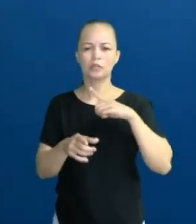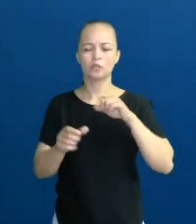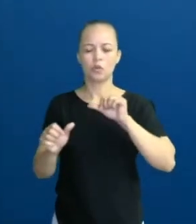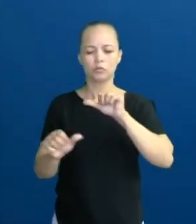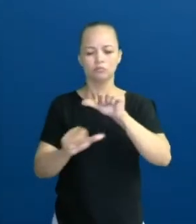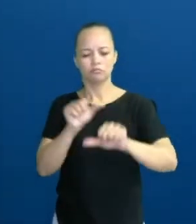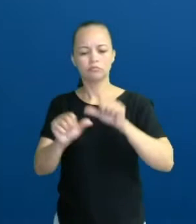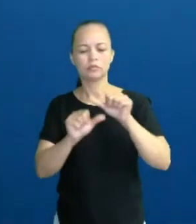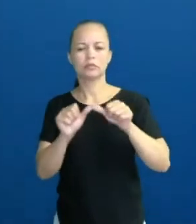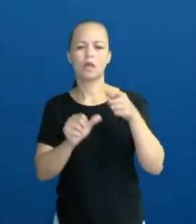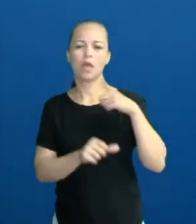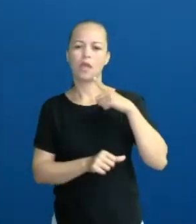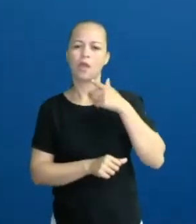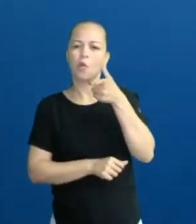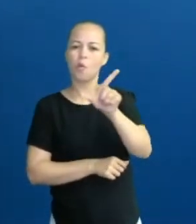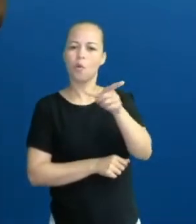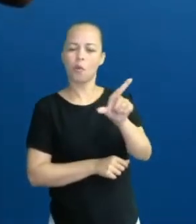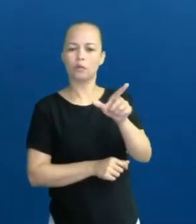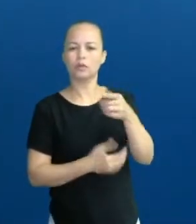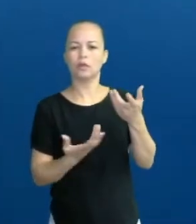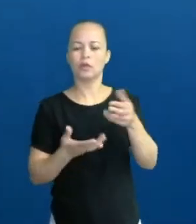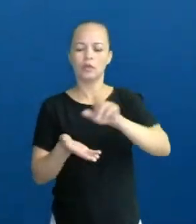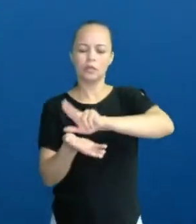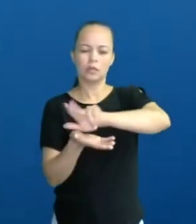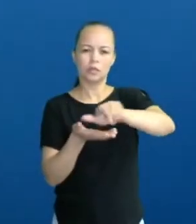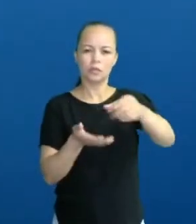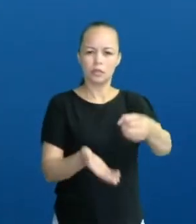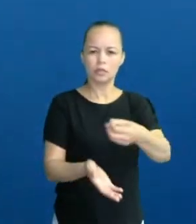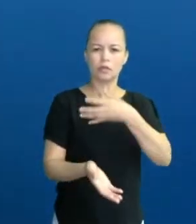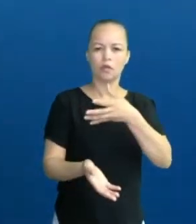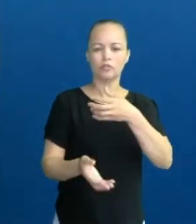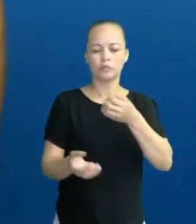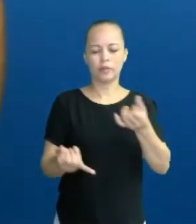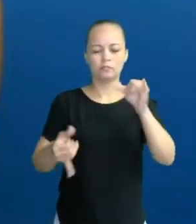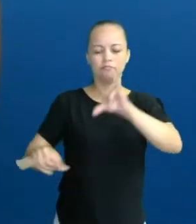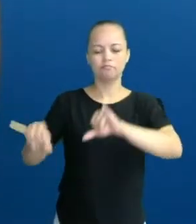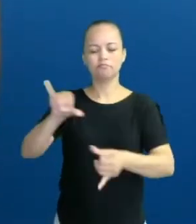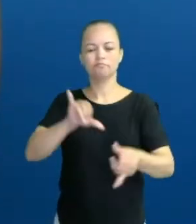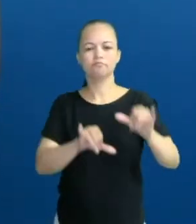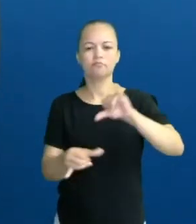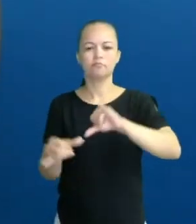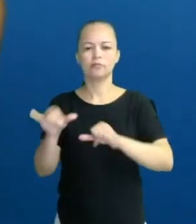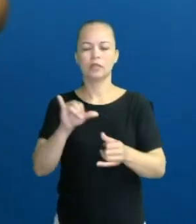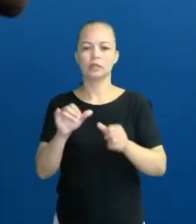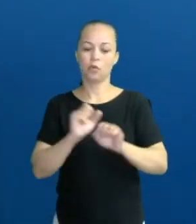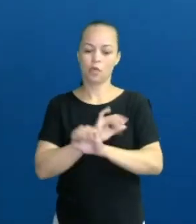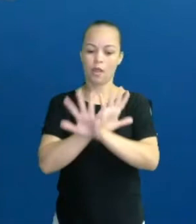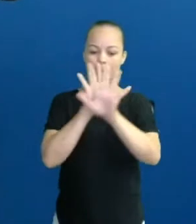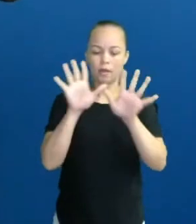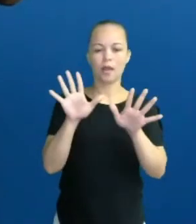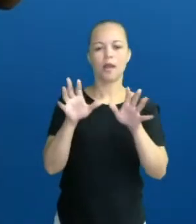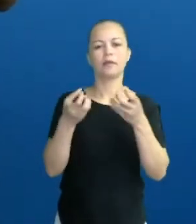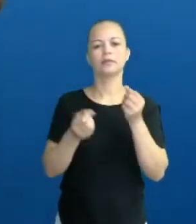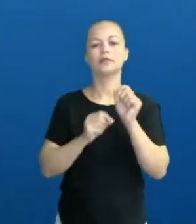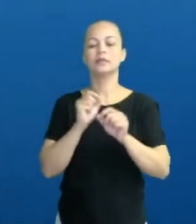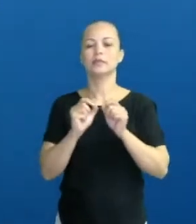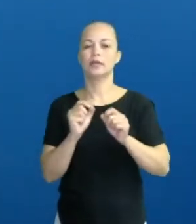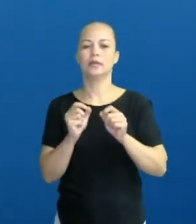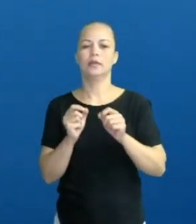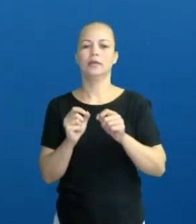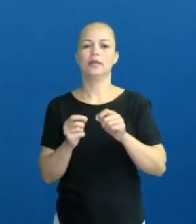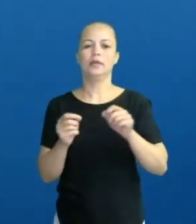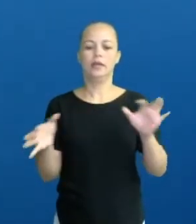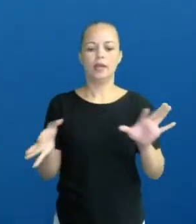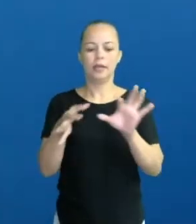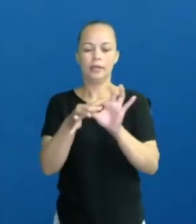coisa diferente. Passou a ter novas espécies químicas. Então eu estou diante aqui claramente de uma quebra o quê? De ligações